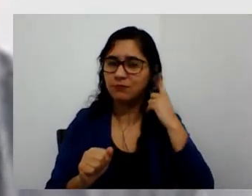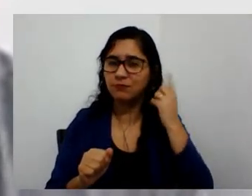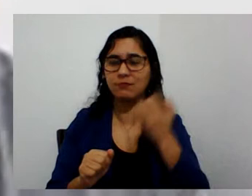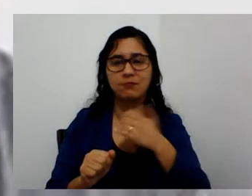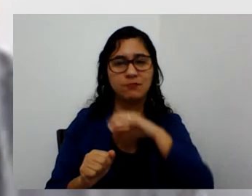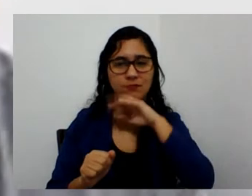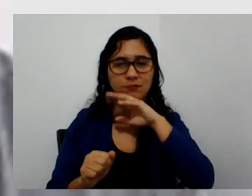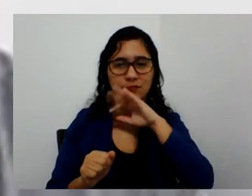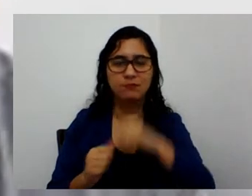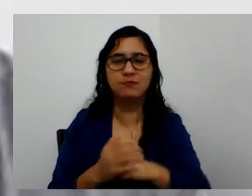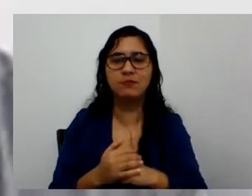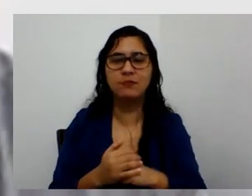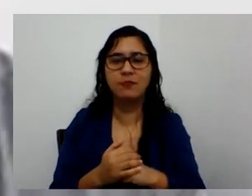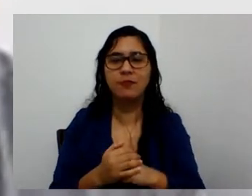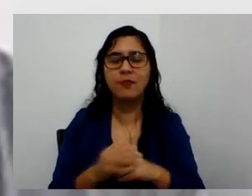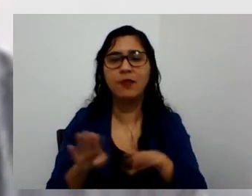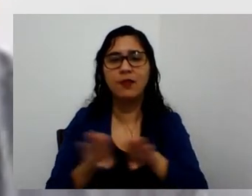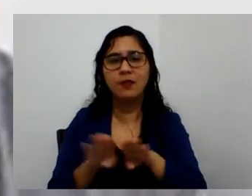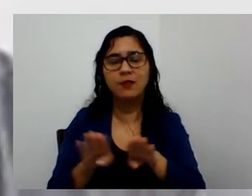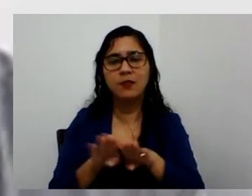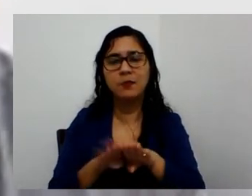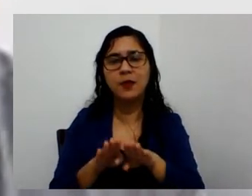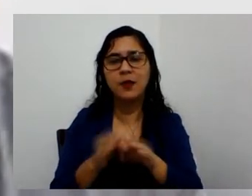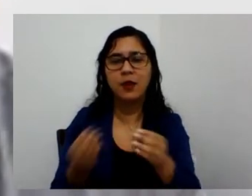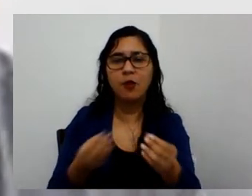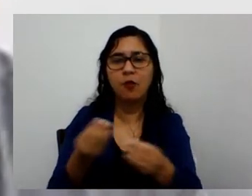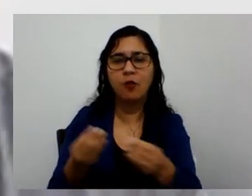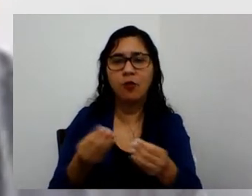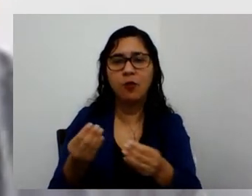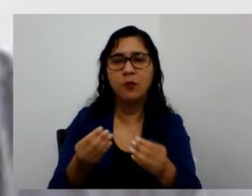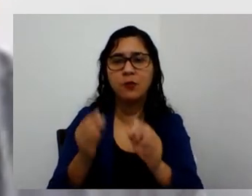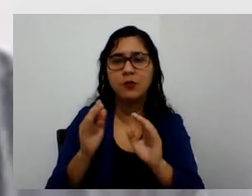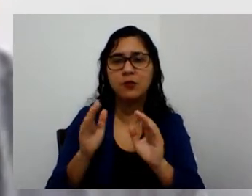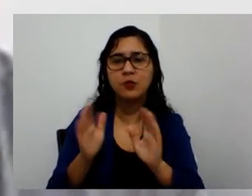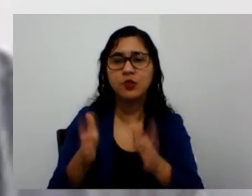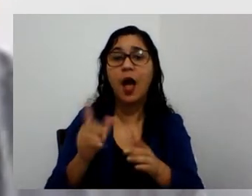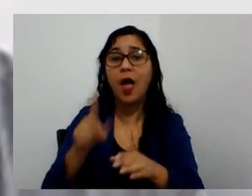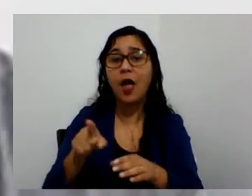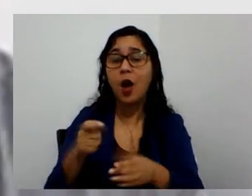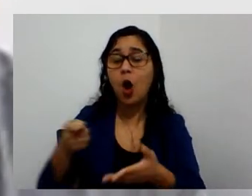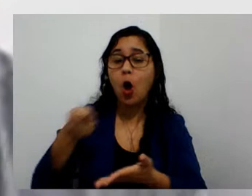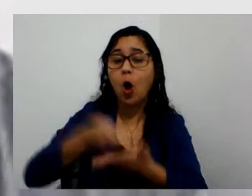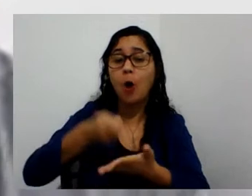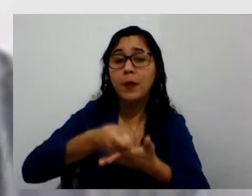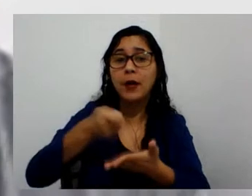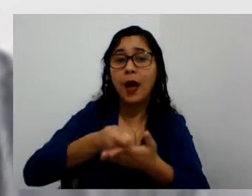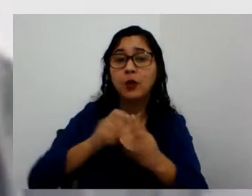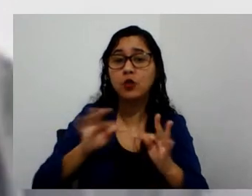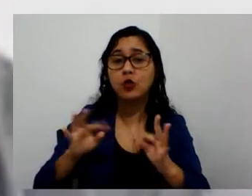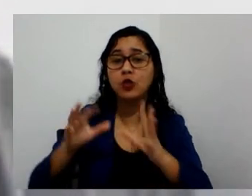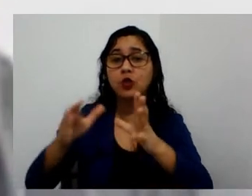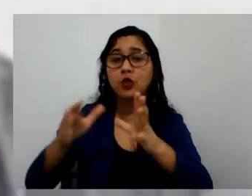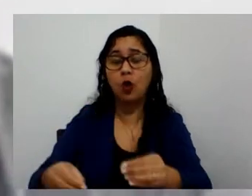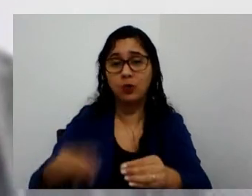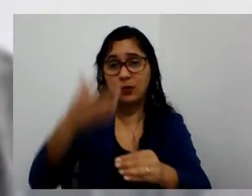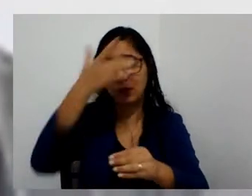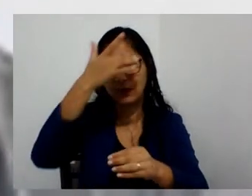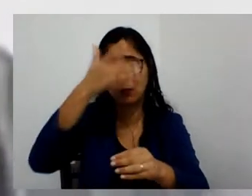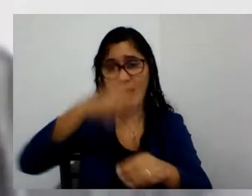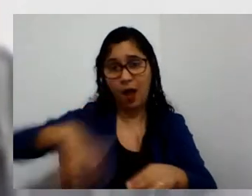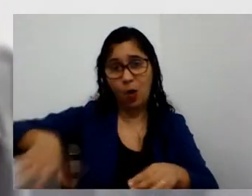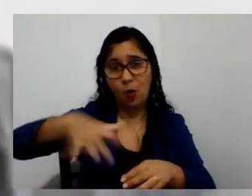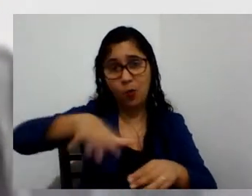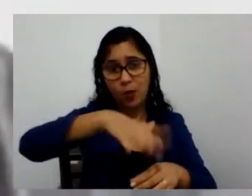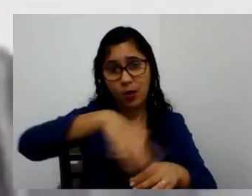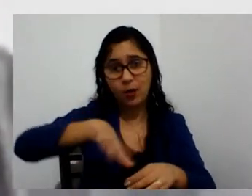e como foi colocado aí, já essas é uma obrigatoriedade para todos os programas que a gente aprovou recentemente, e a gente